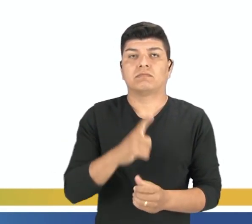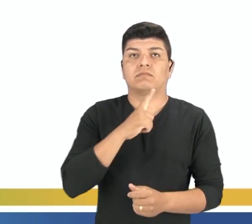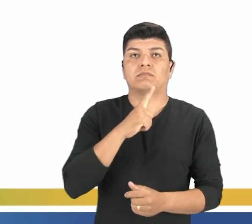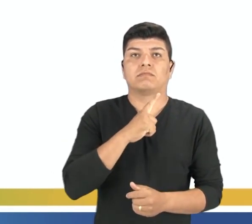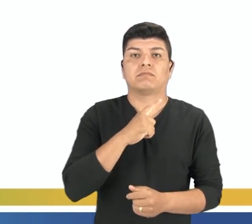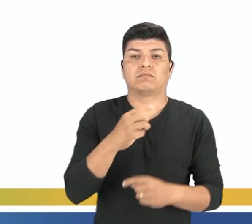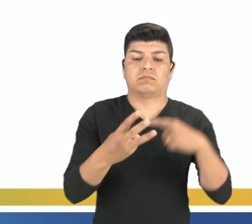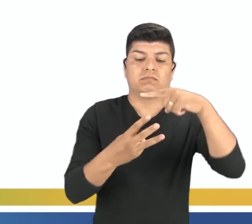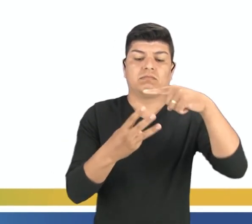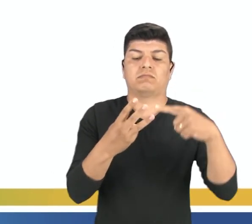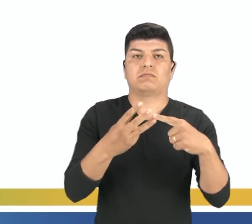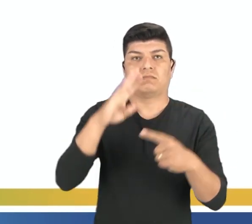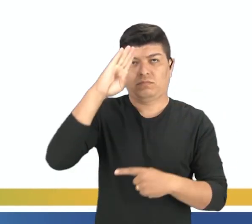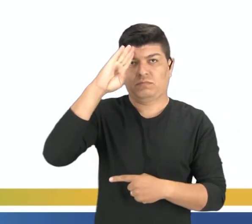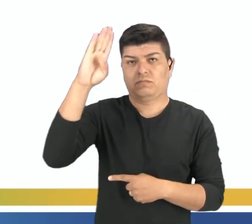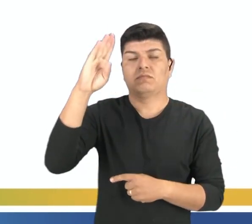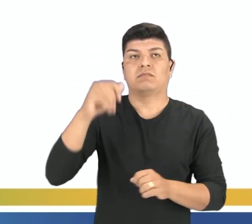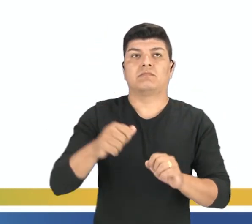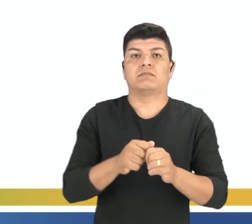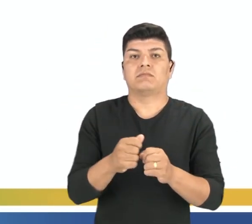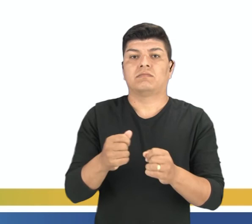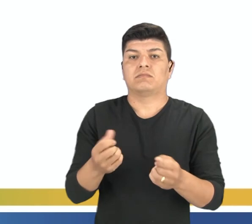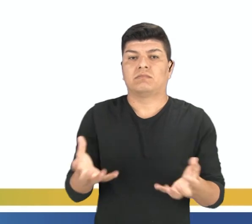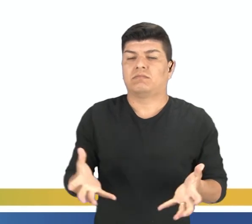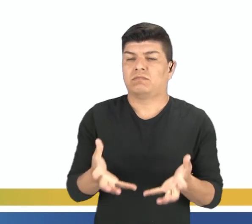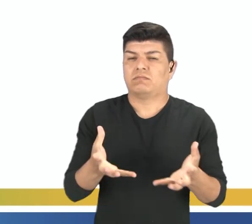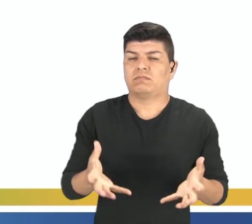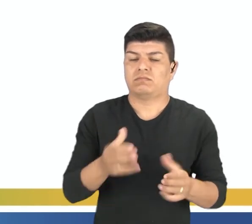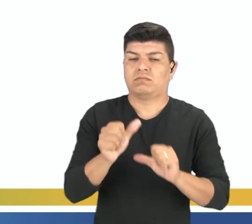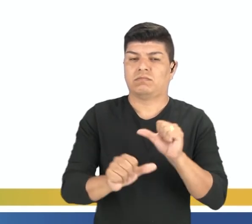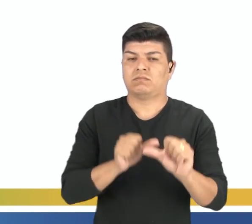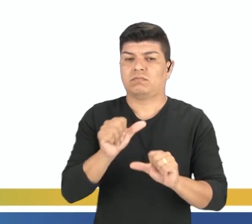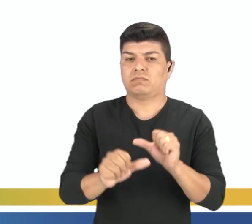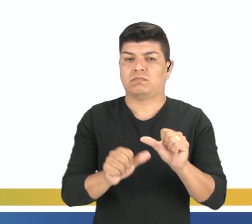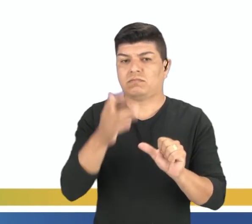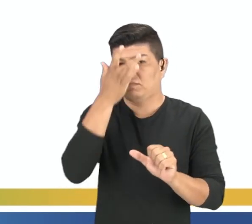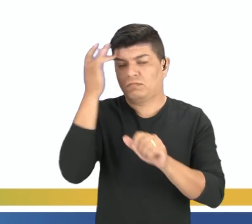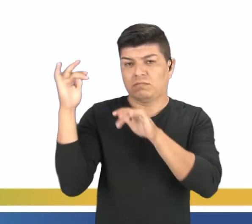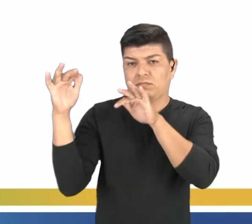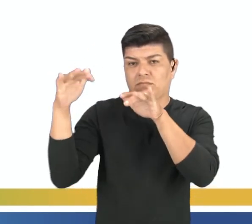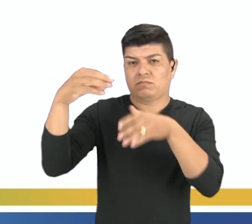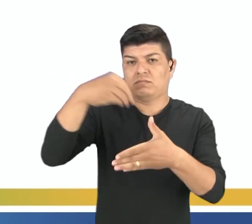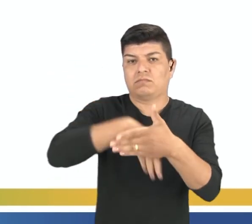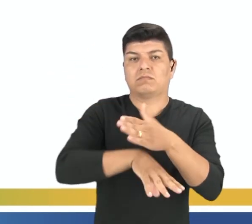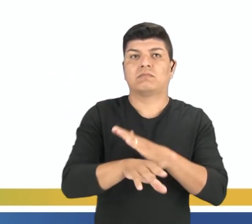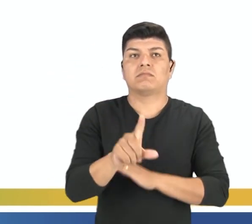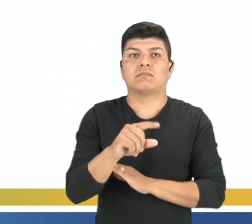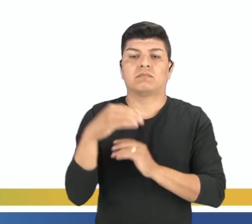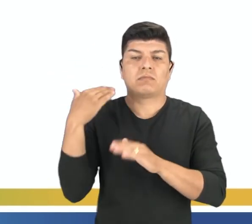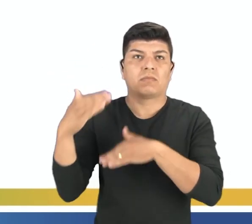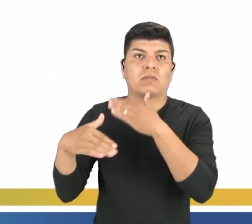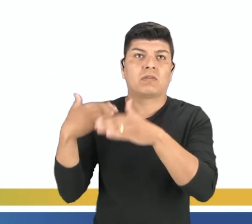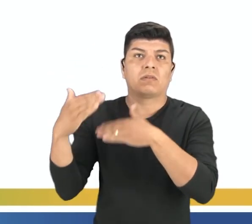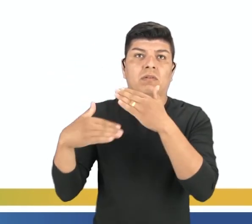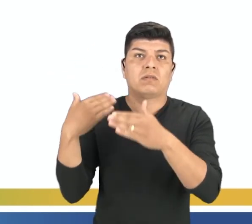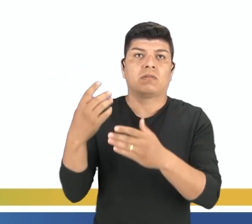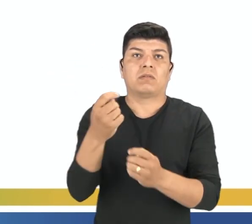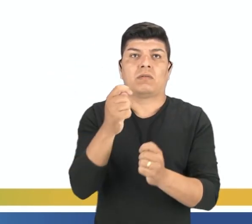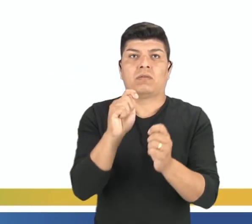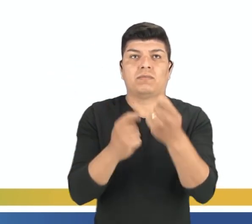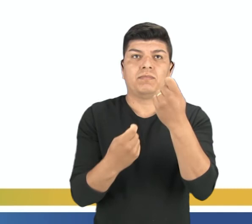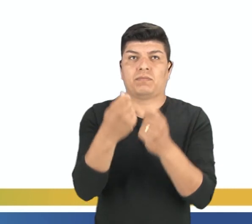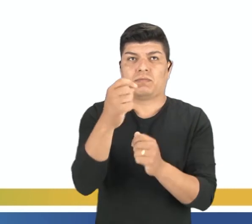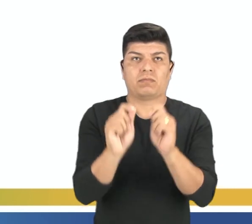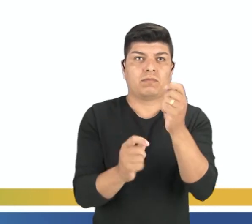ter 3 principais fatores que influenciam as mudanças nos fluxos migratórios internos: o desenvolvimento econômico entre